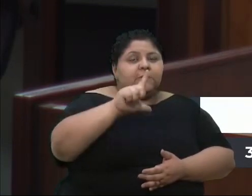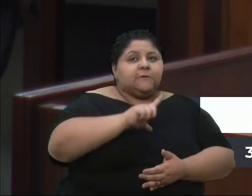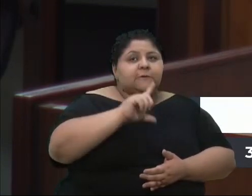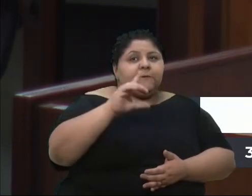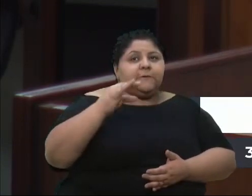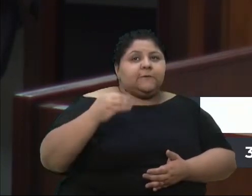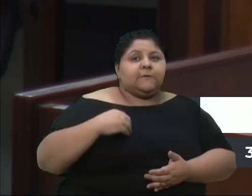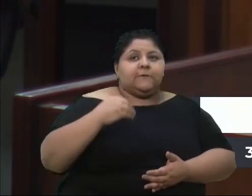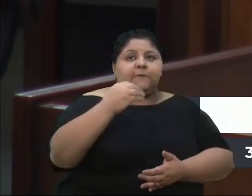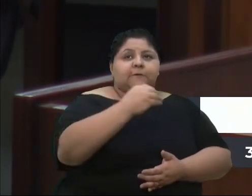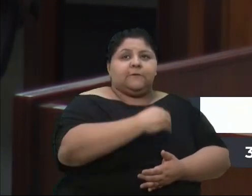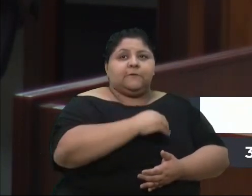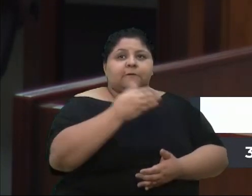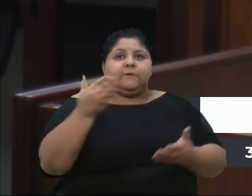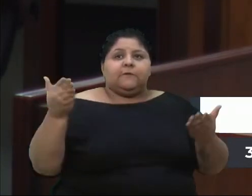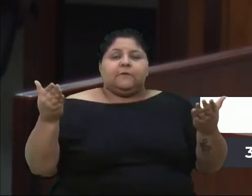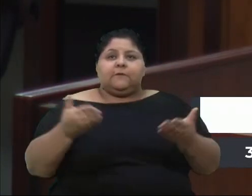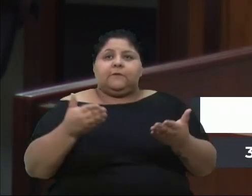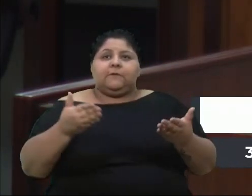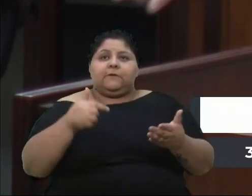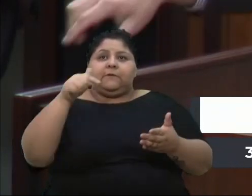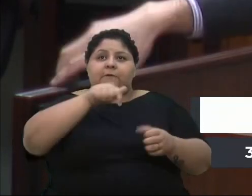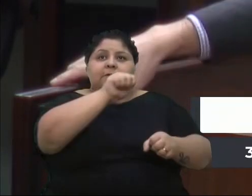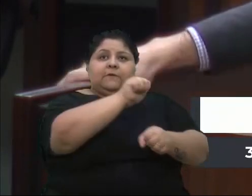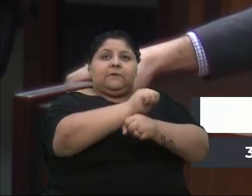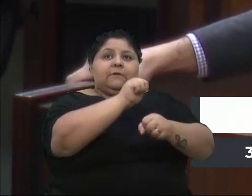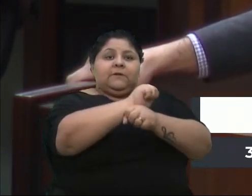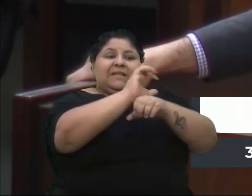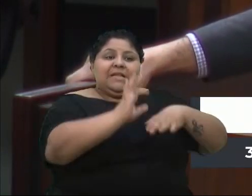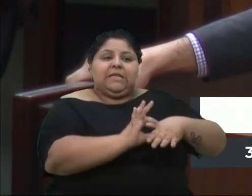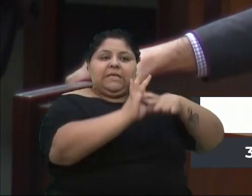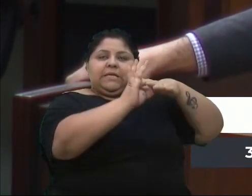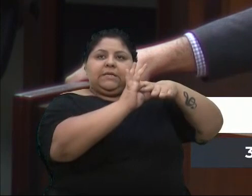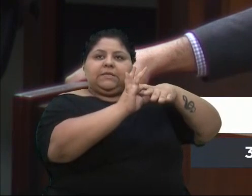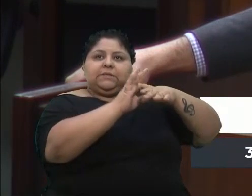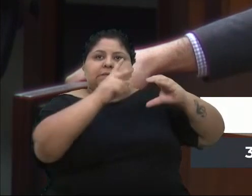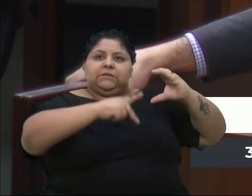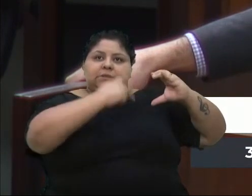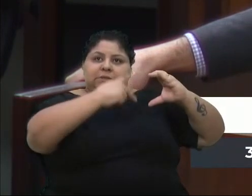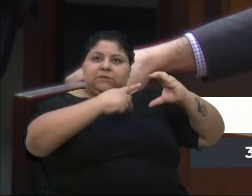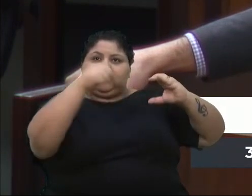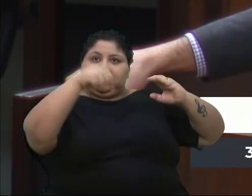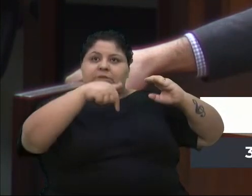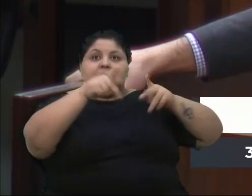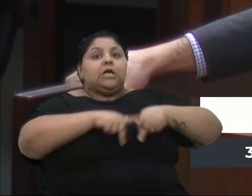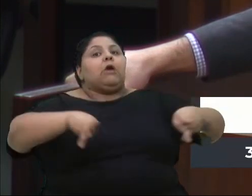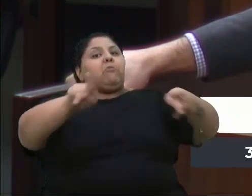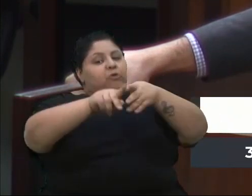vai estar acampada aqui uma quantidade expressiva de lideranças. E a população vai vir.